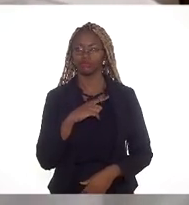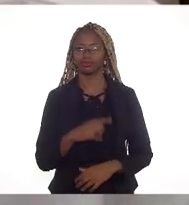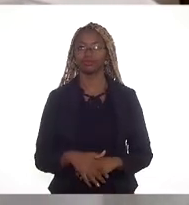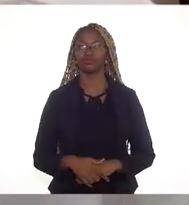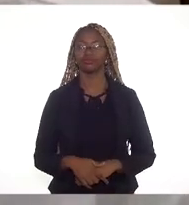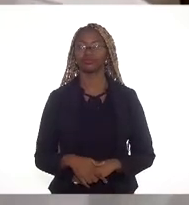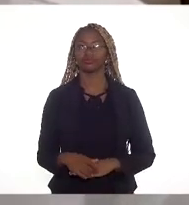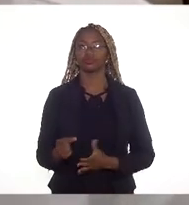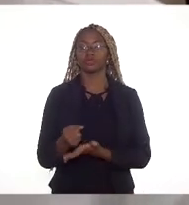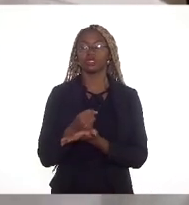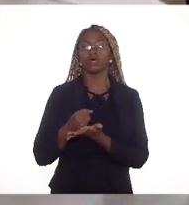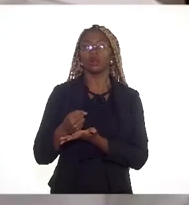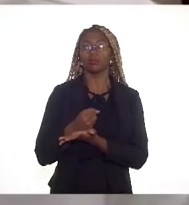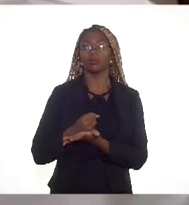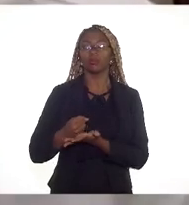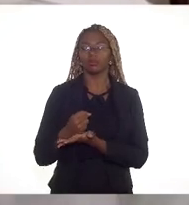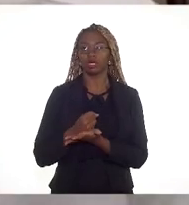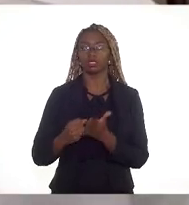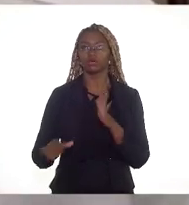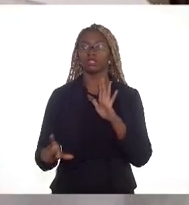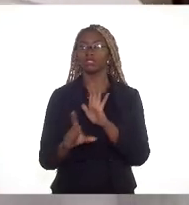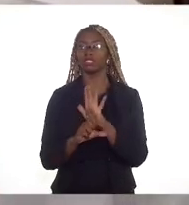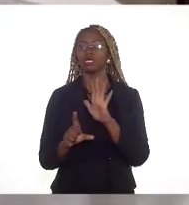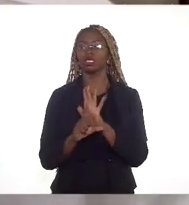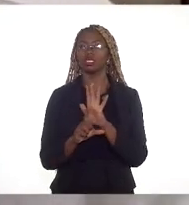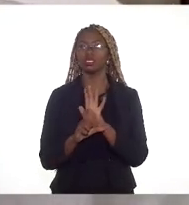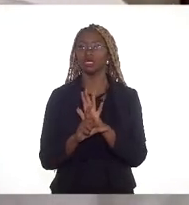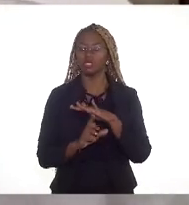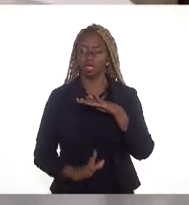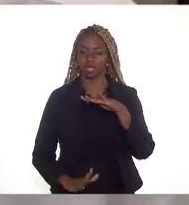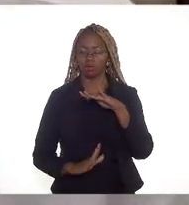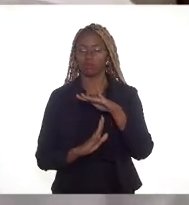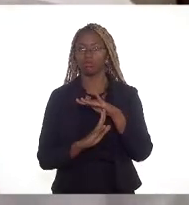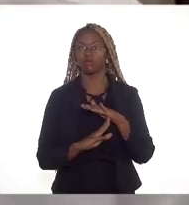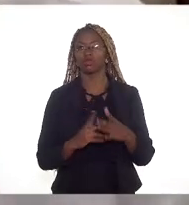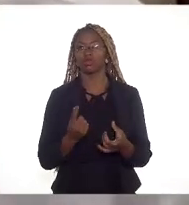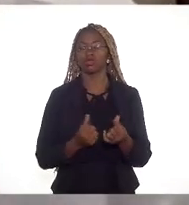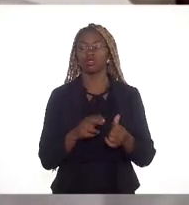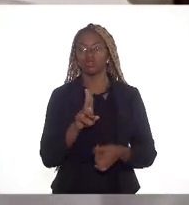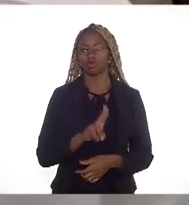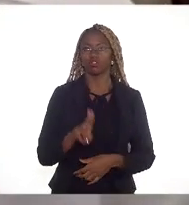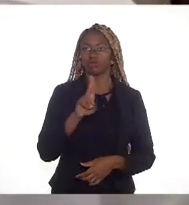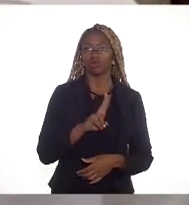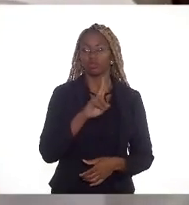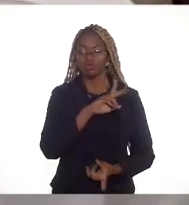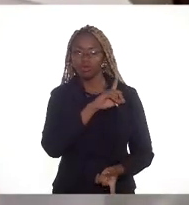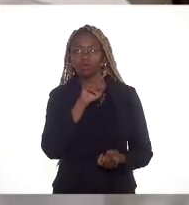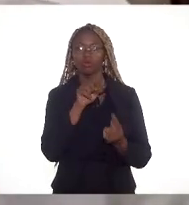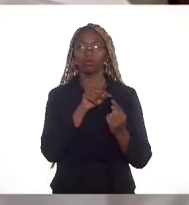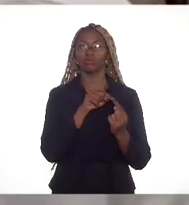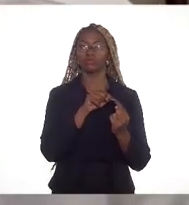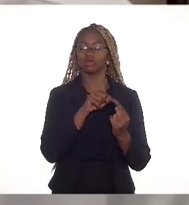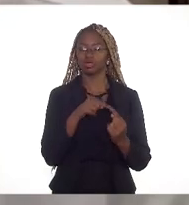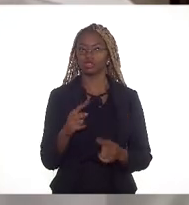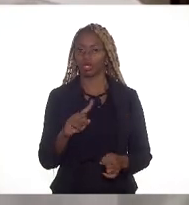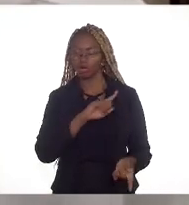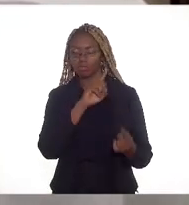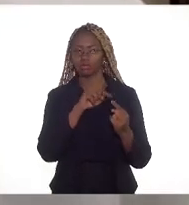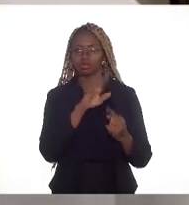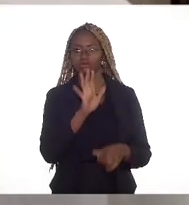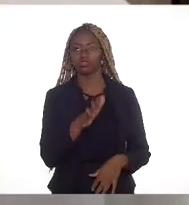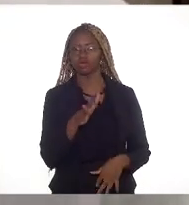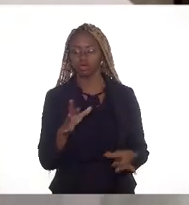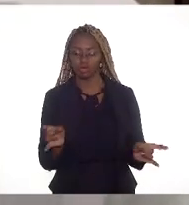a base da lei do teto de gastos, que é uma das metas que são